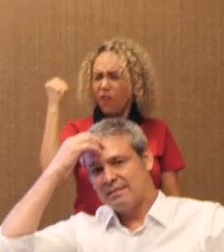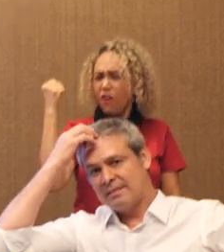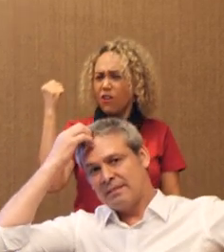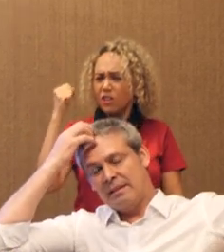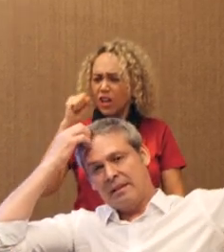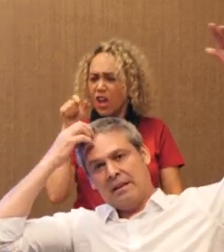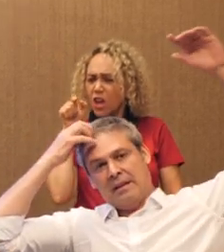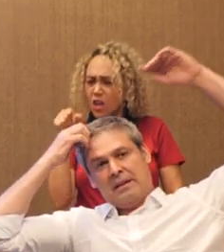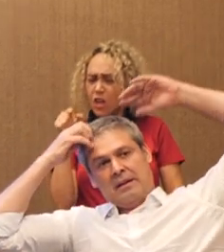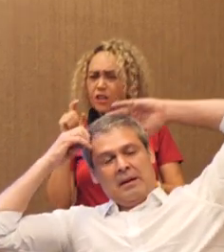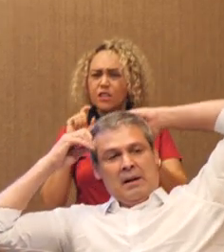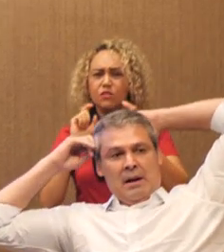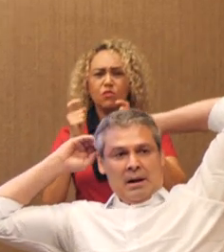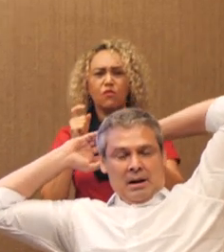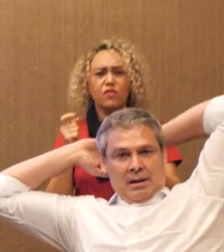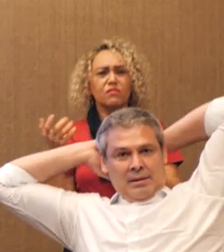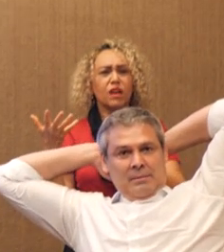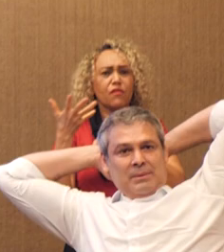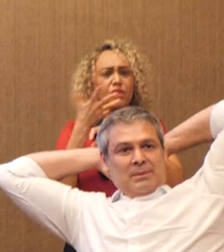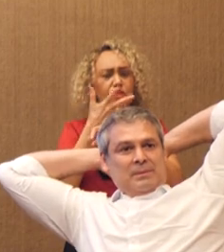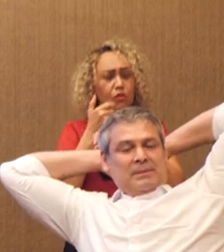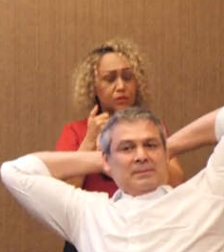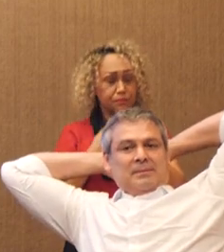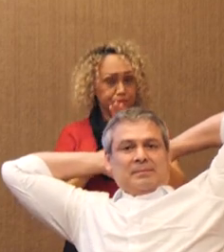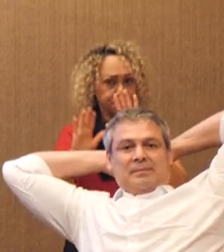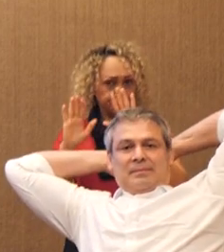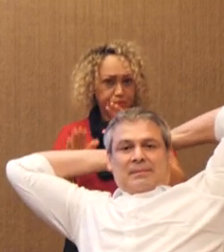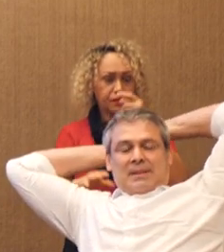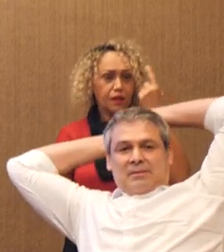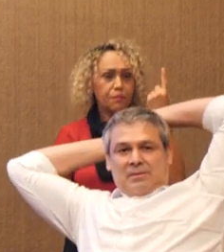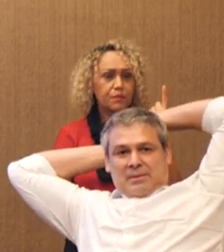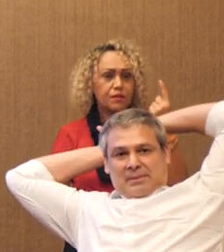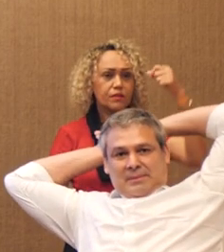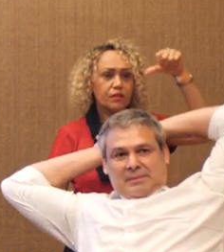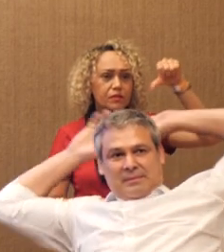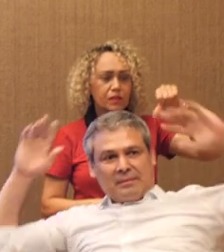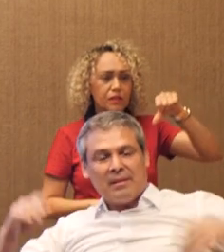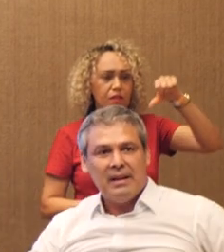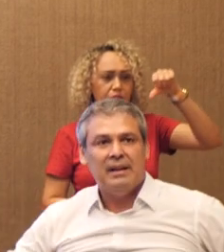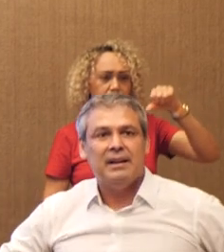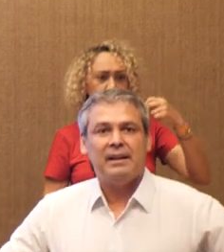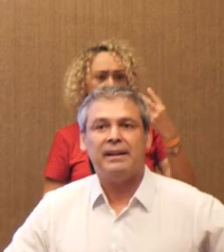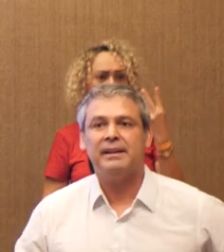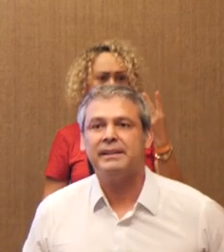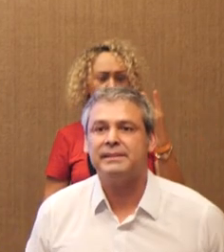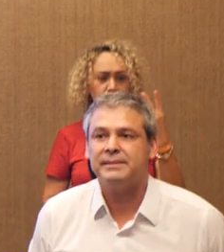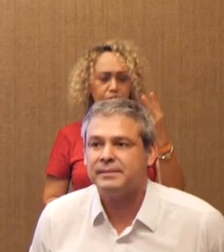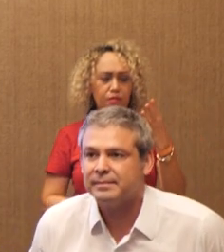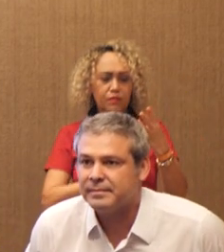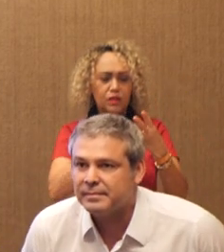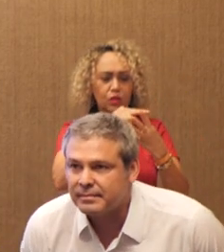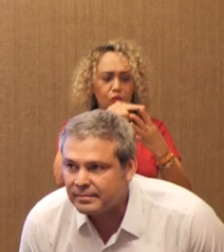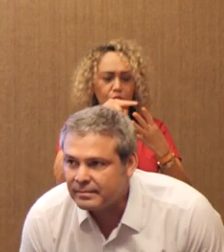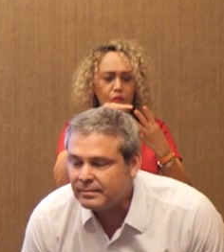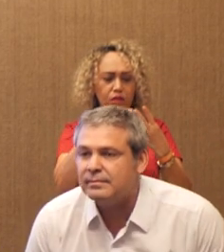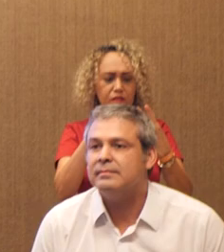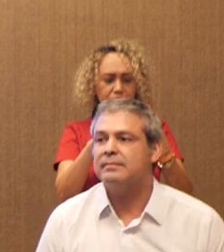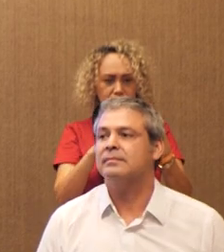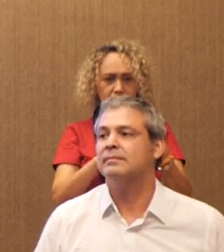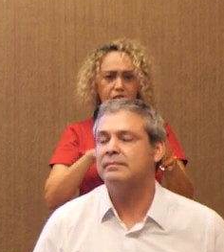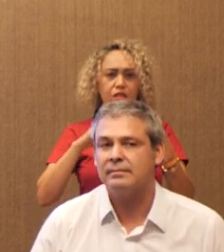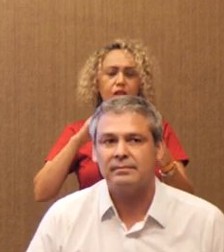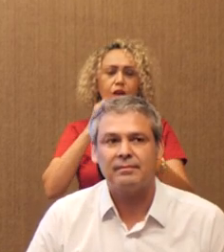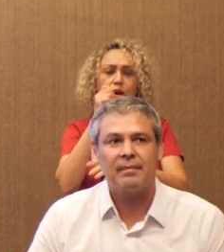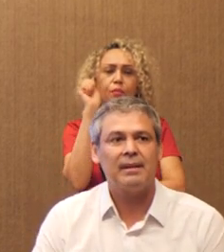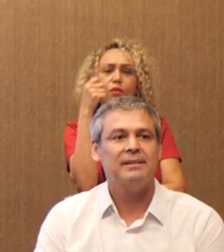histórico. Em 92, 54 cidades. Vencemos novamente em Porto Alegre, Belo Horizonte, Goiânia, Rio